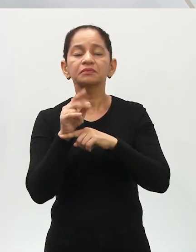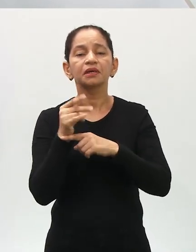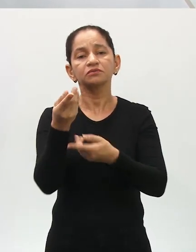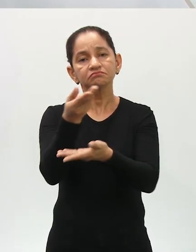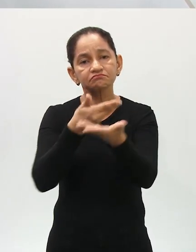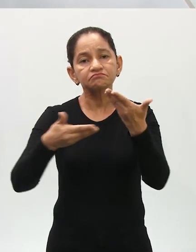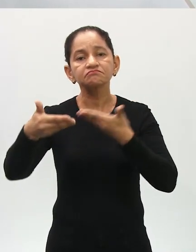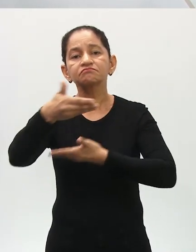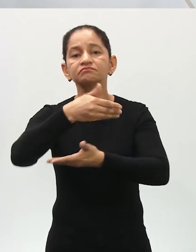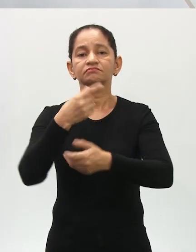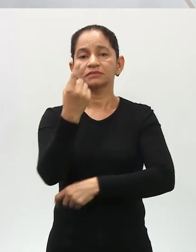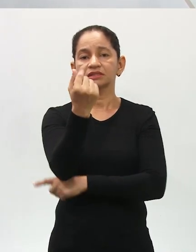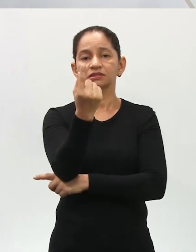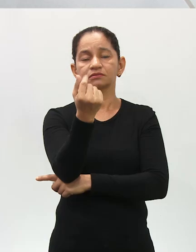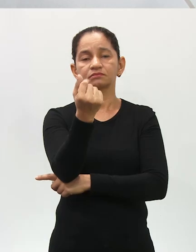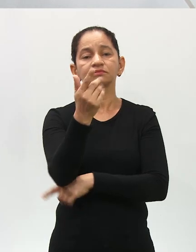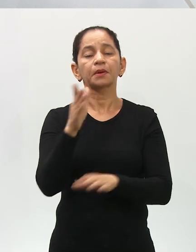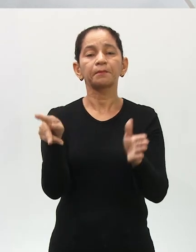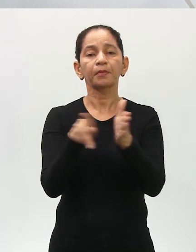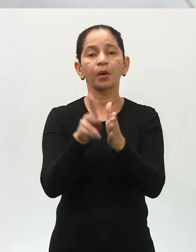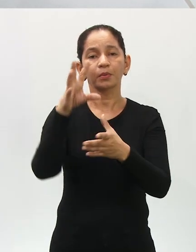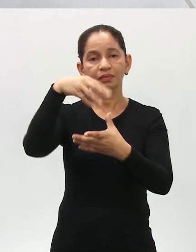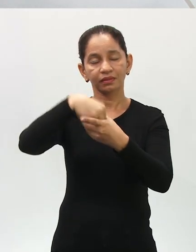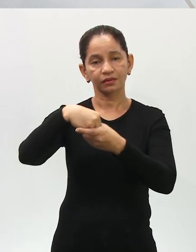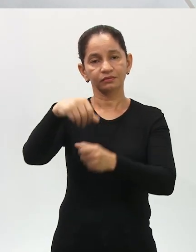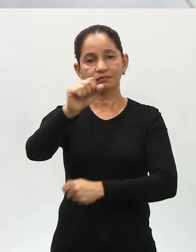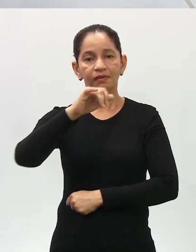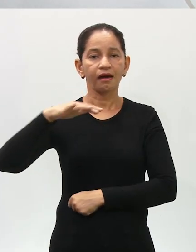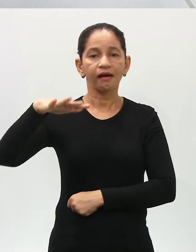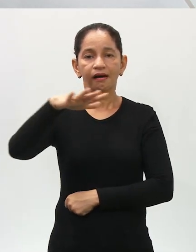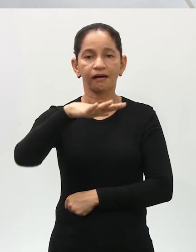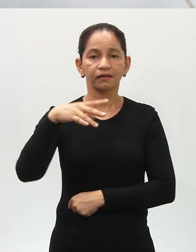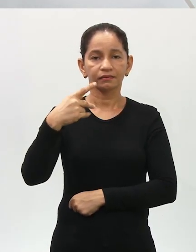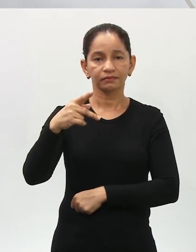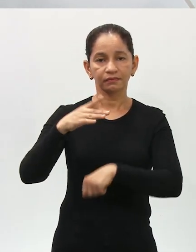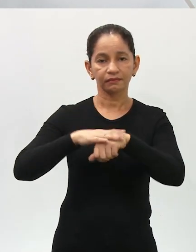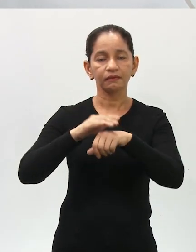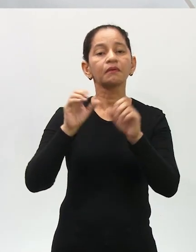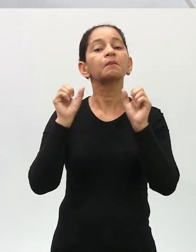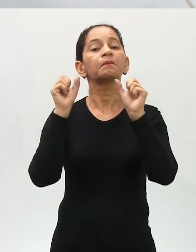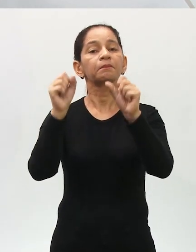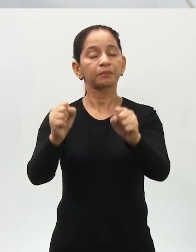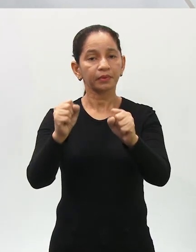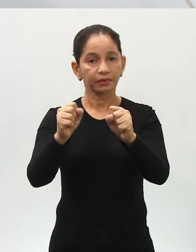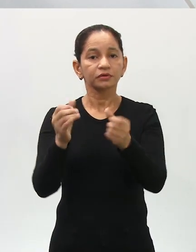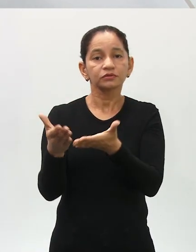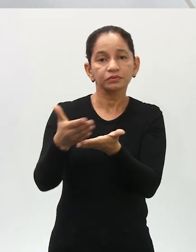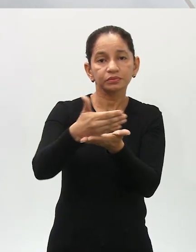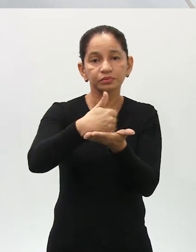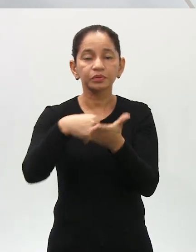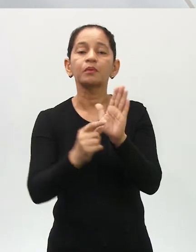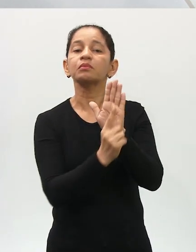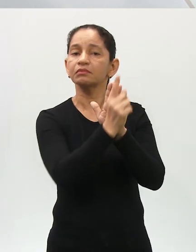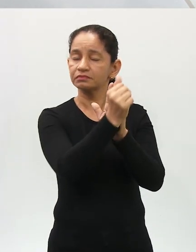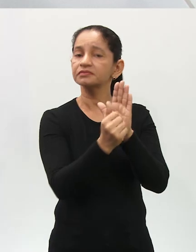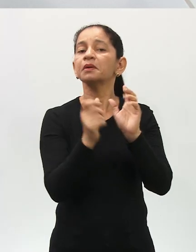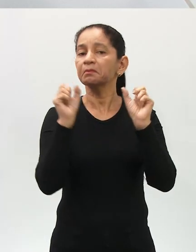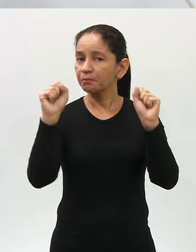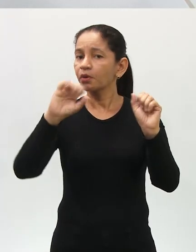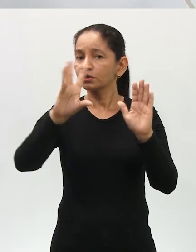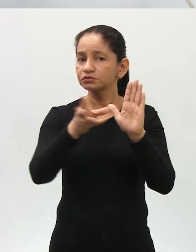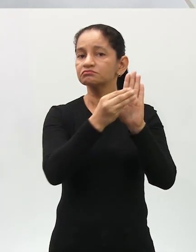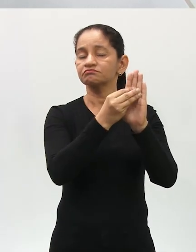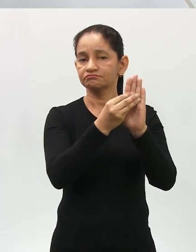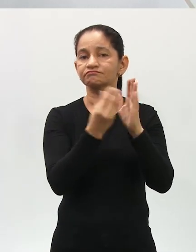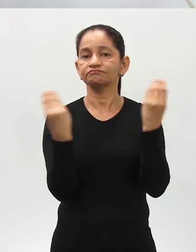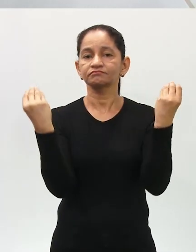de recebimento de empréstimos que ele tenha feito, né, então ele vai classificar como receitas financeiras. Se